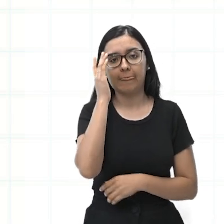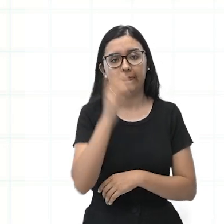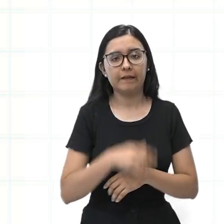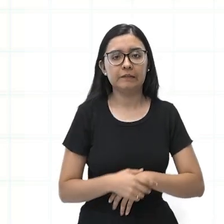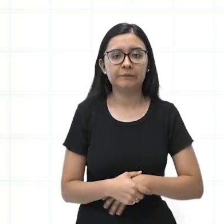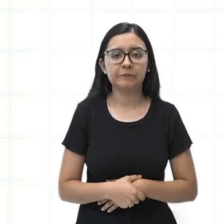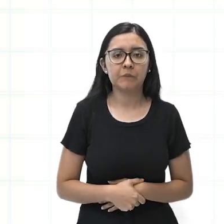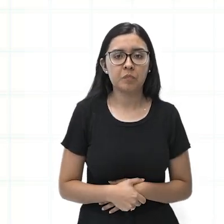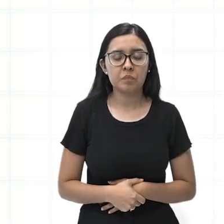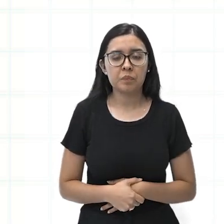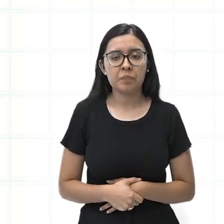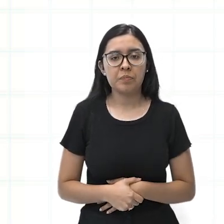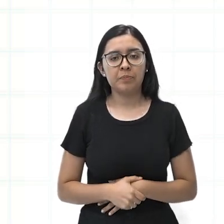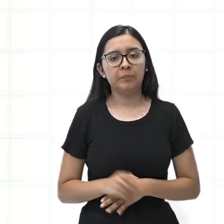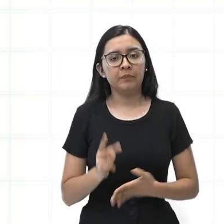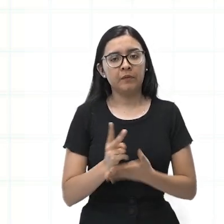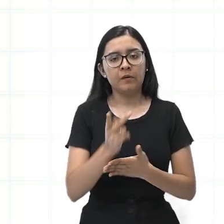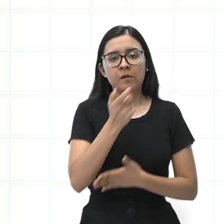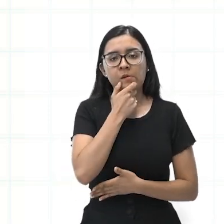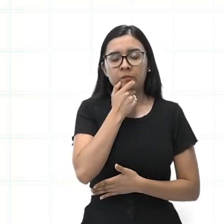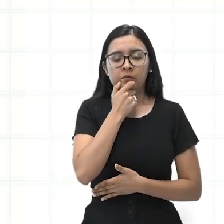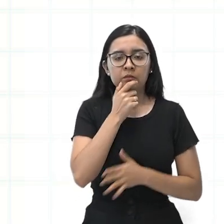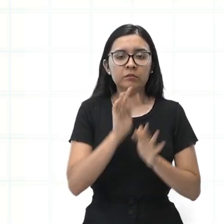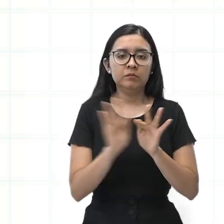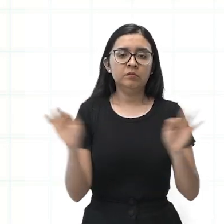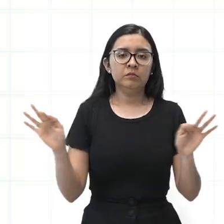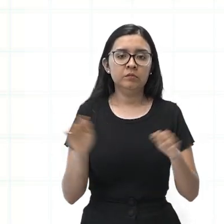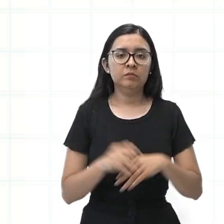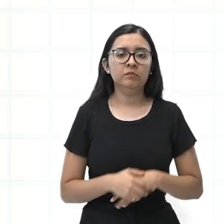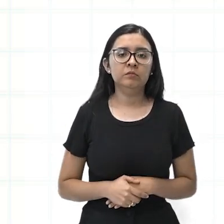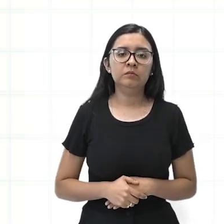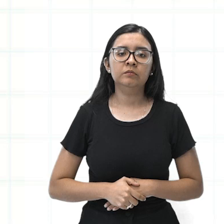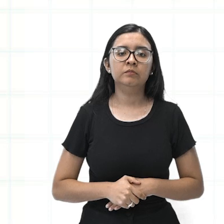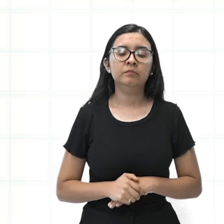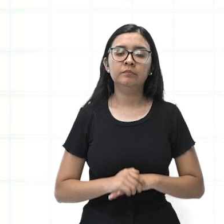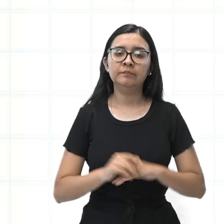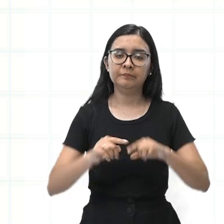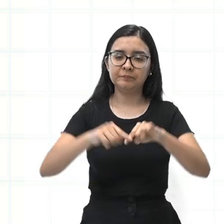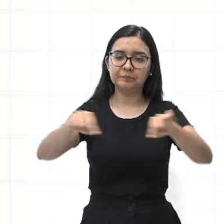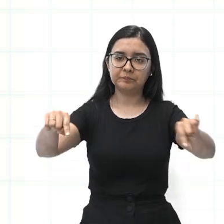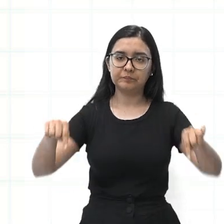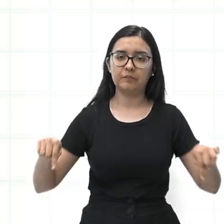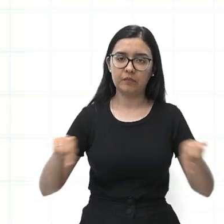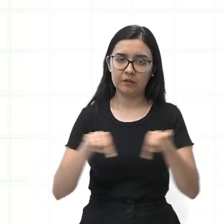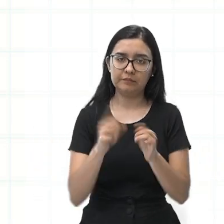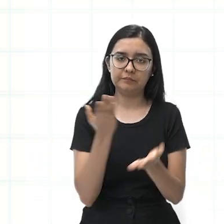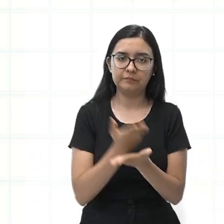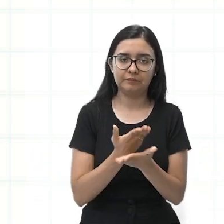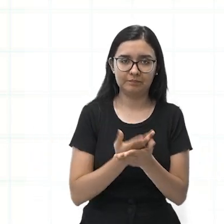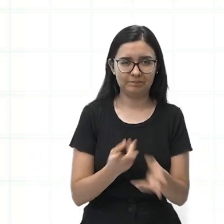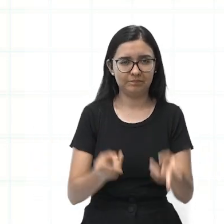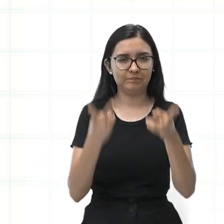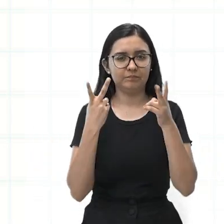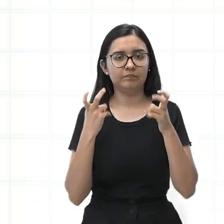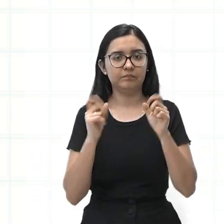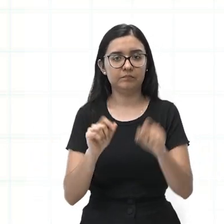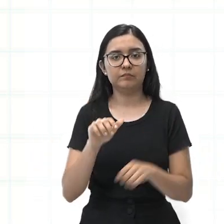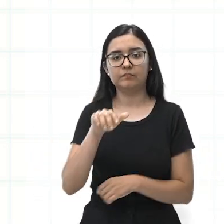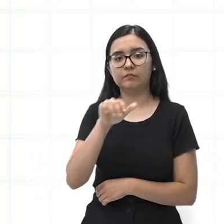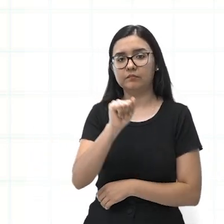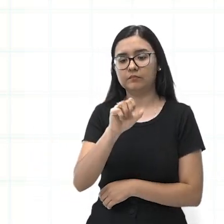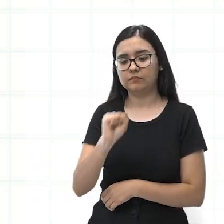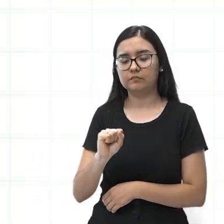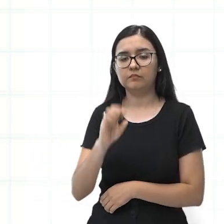the classrooms are bright and comfortable. As salas de aula, olha aqui o artigo definido, tá?